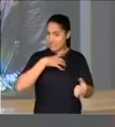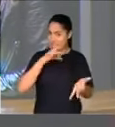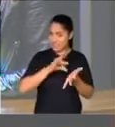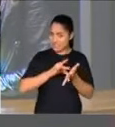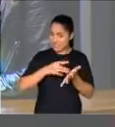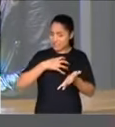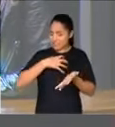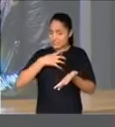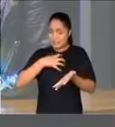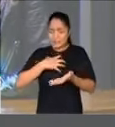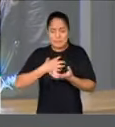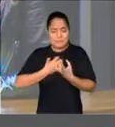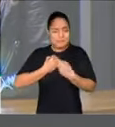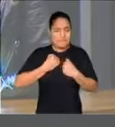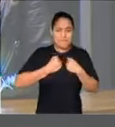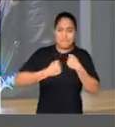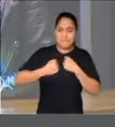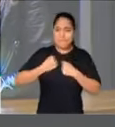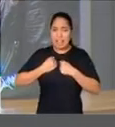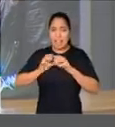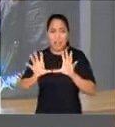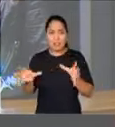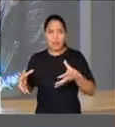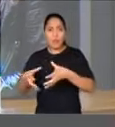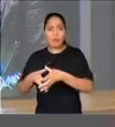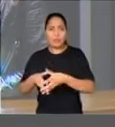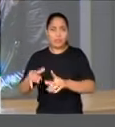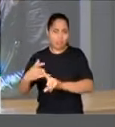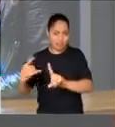nossa família, à nossa comunidade LGBT.